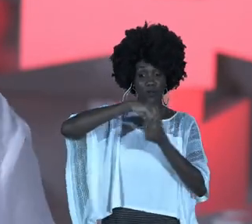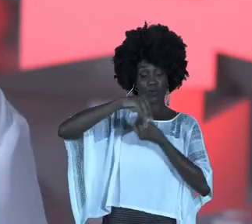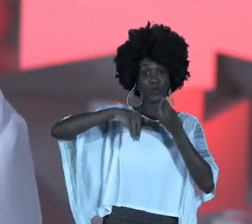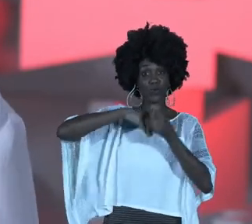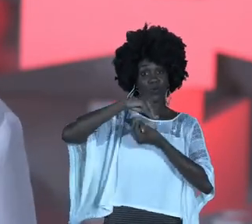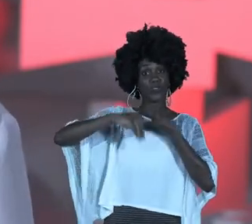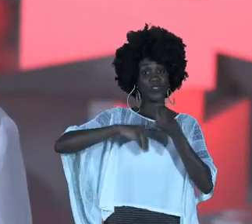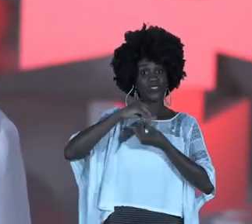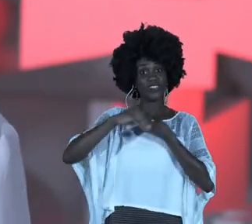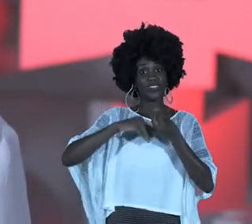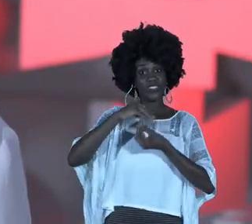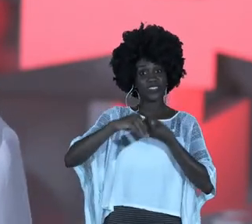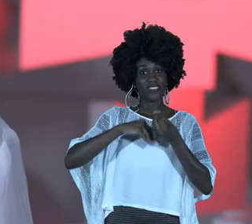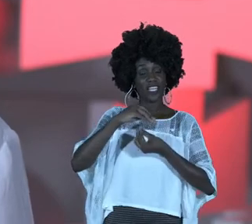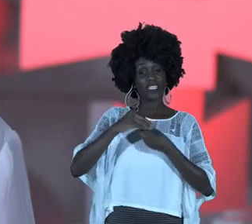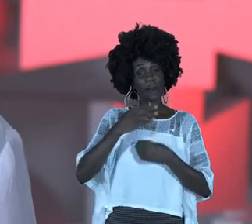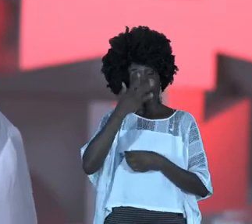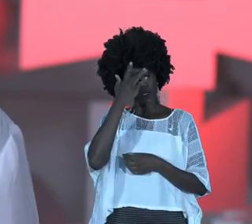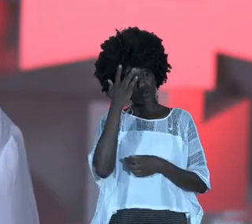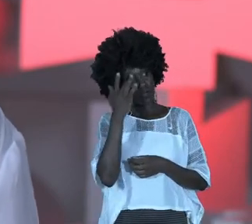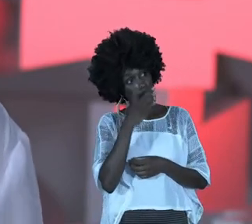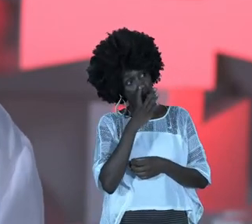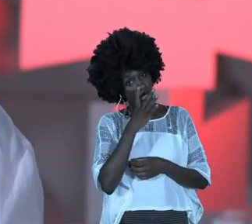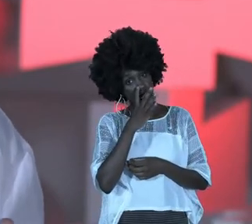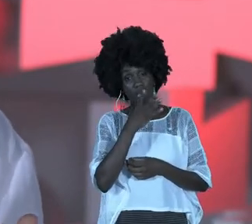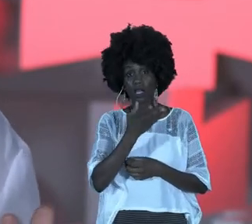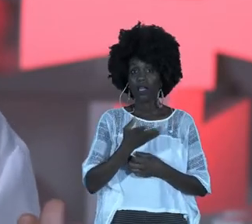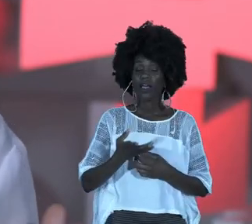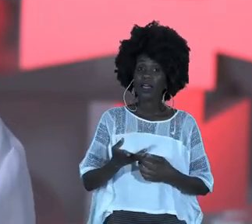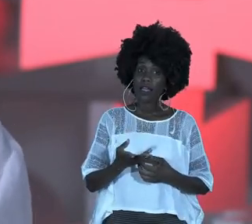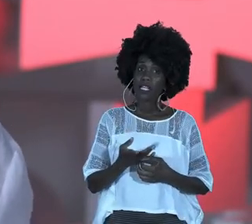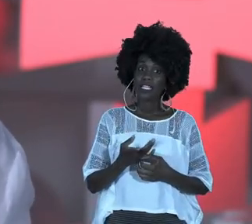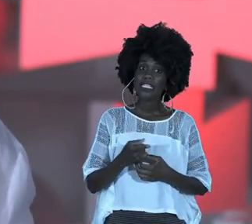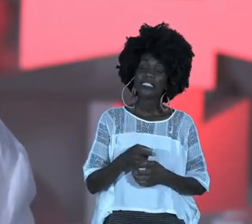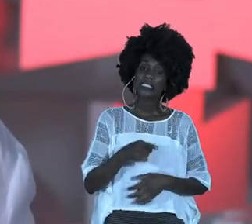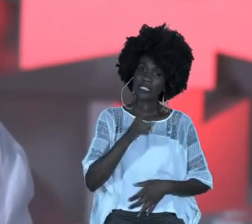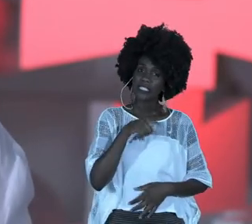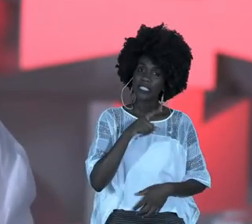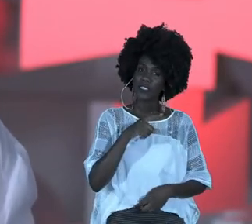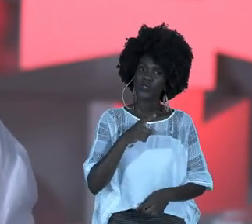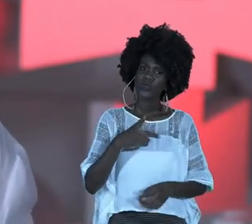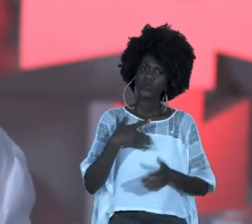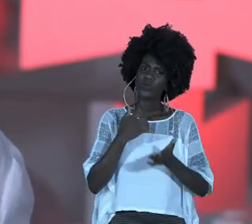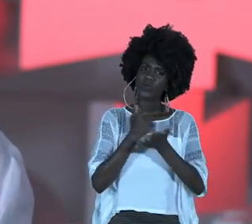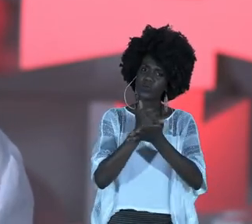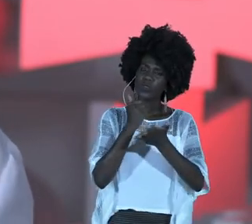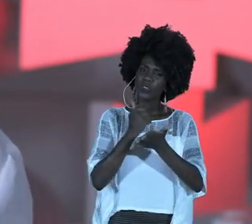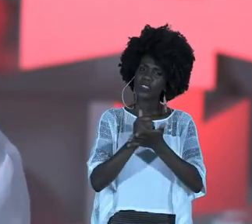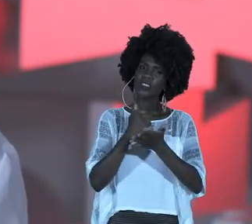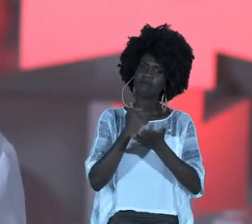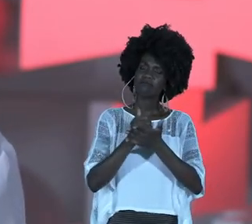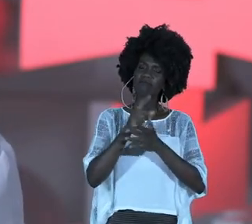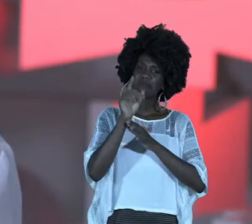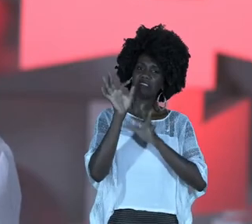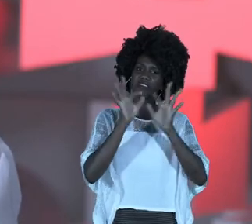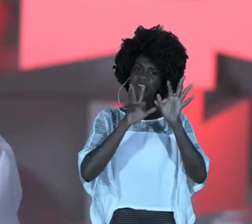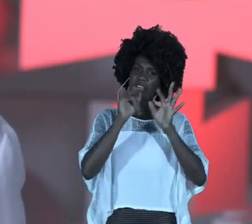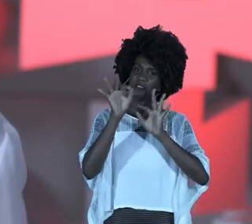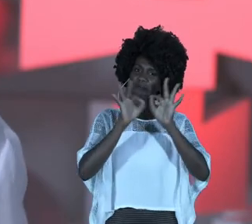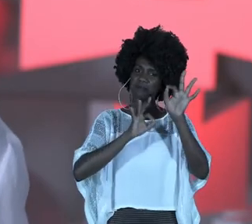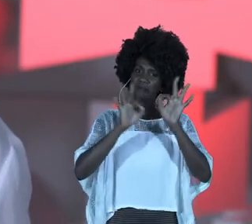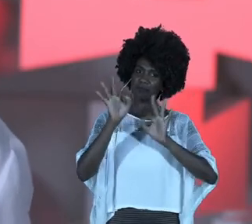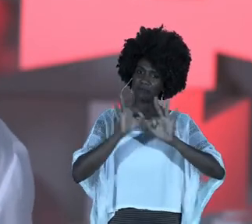envolvimento do espectador. E essas contribuições vão elaborando um campo